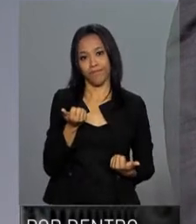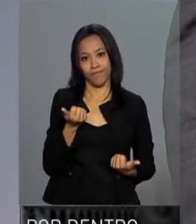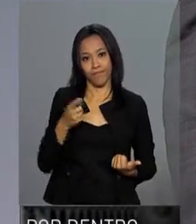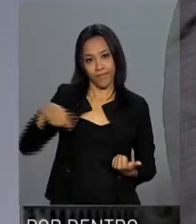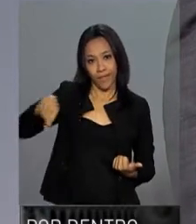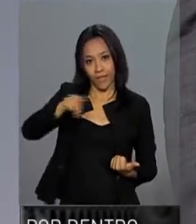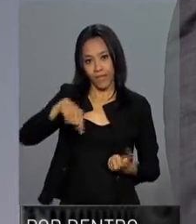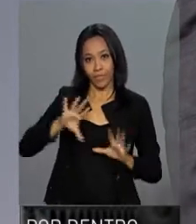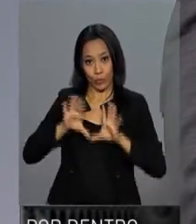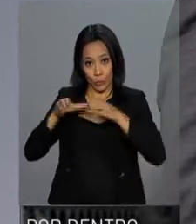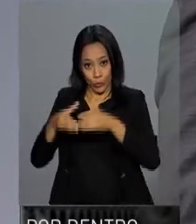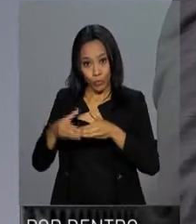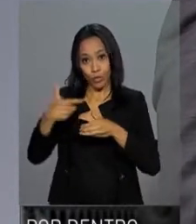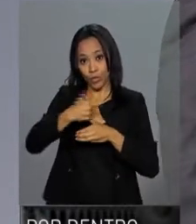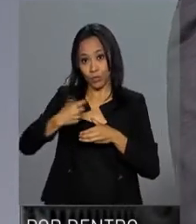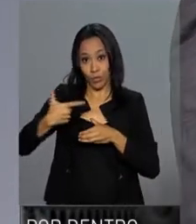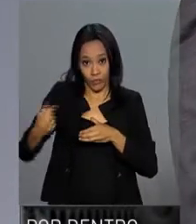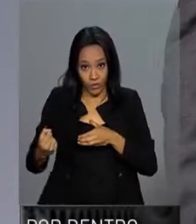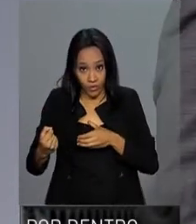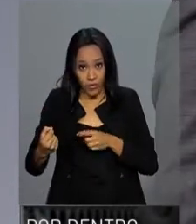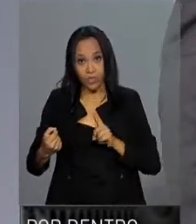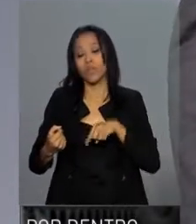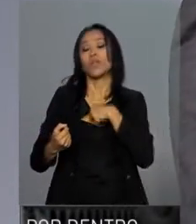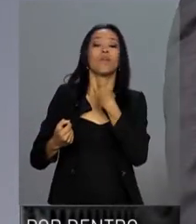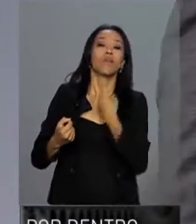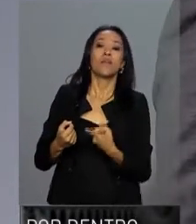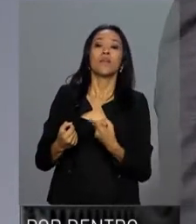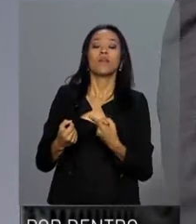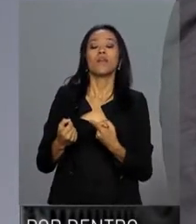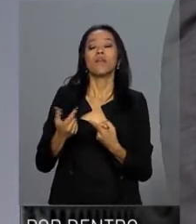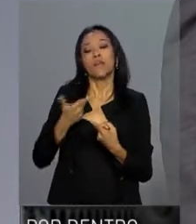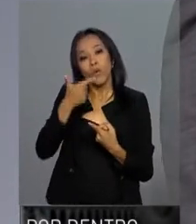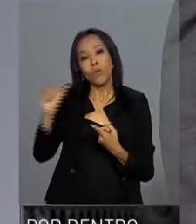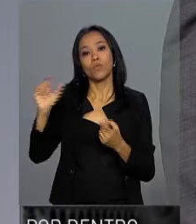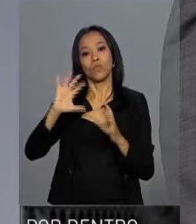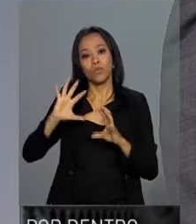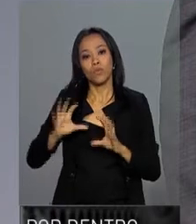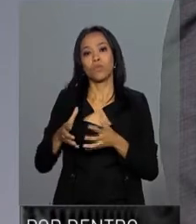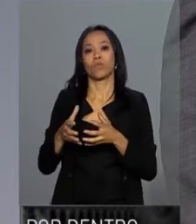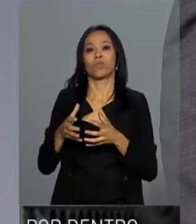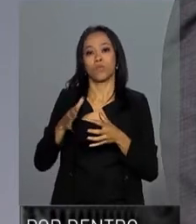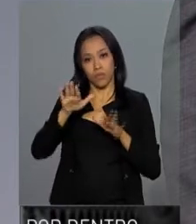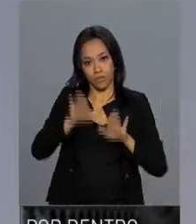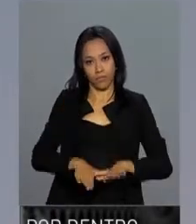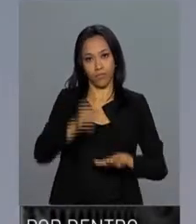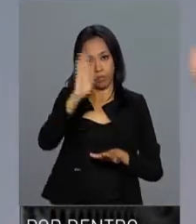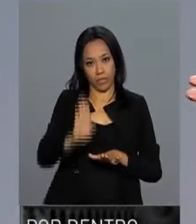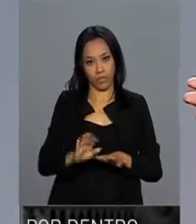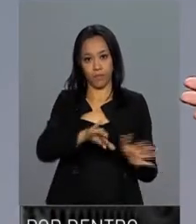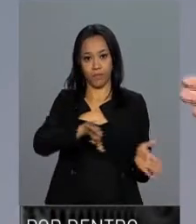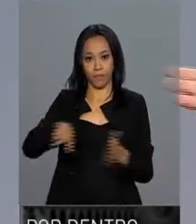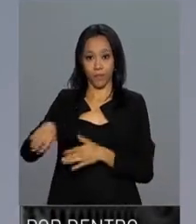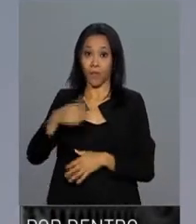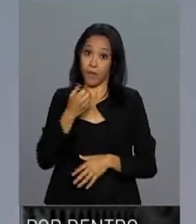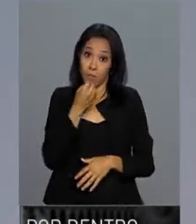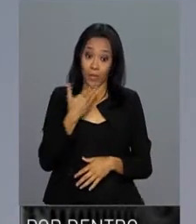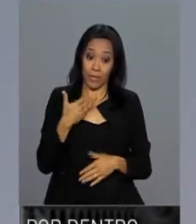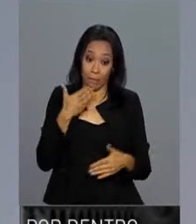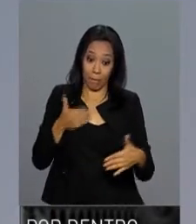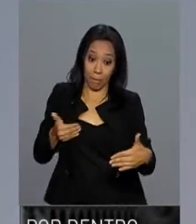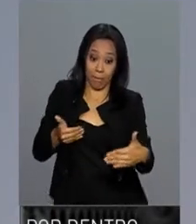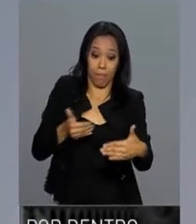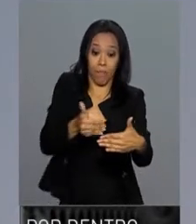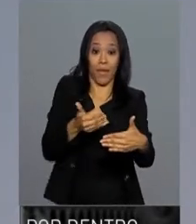delegação de 2020 a nossa delegação permanece times permanente é nacionais bom a gente está às vésperas da copa